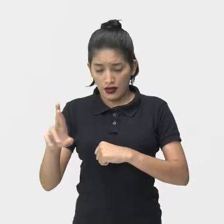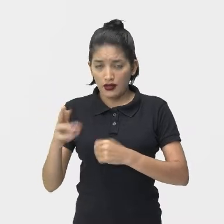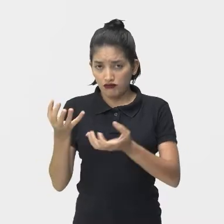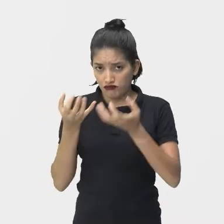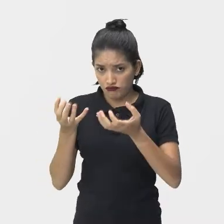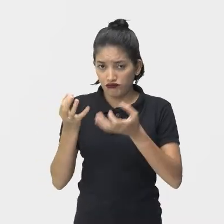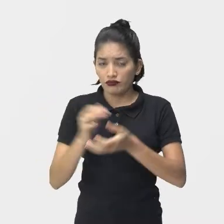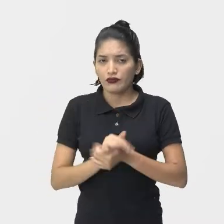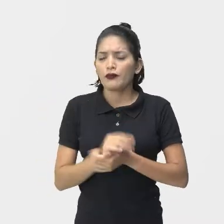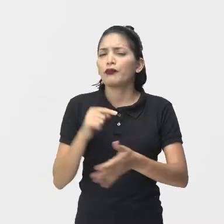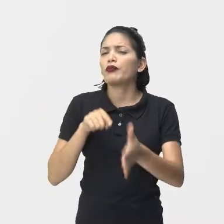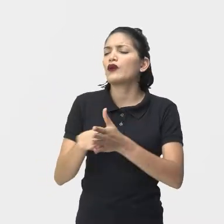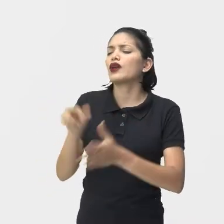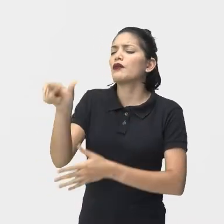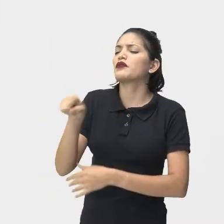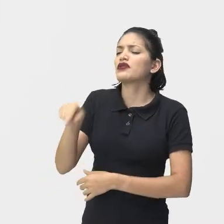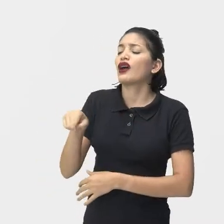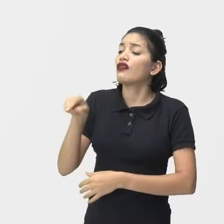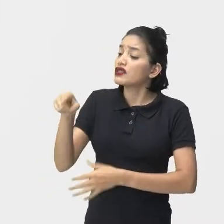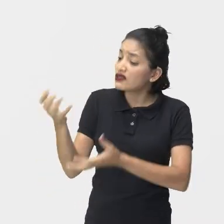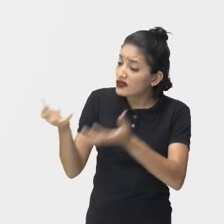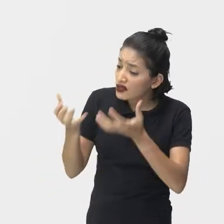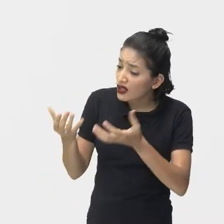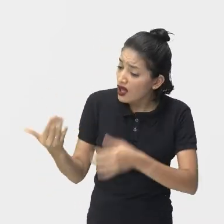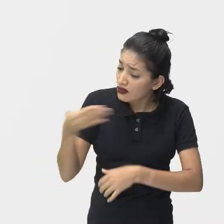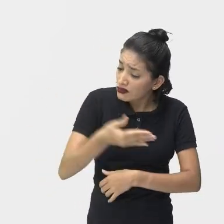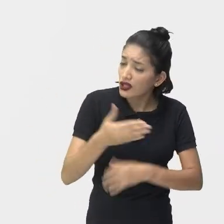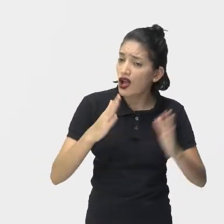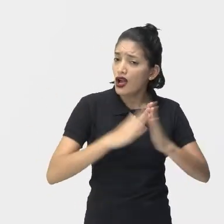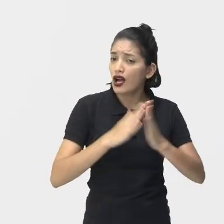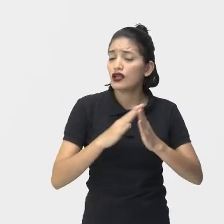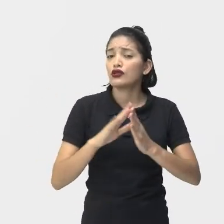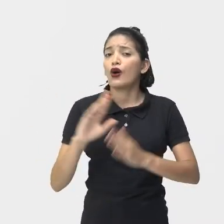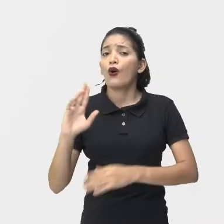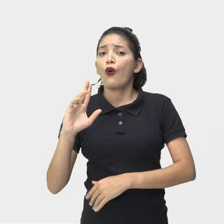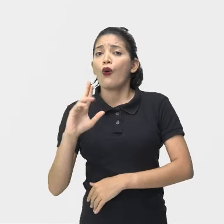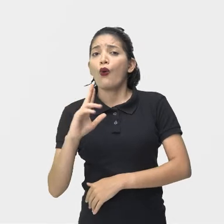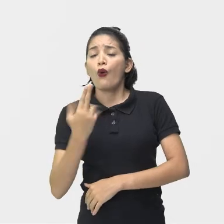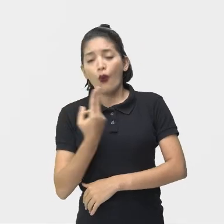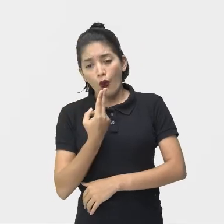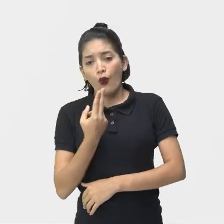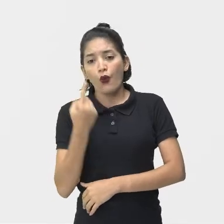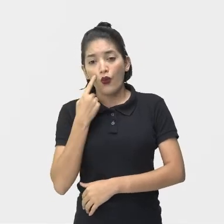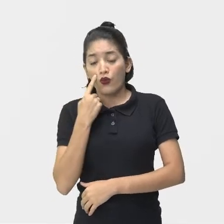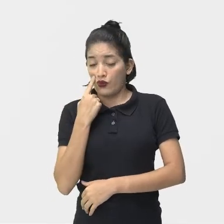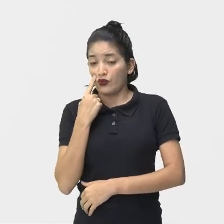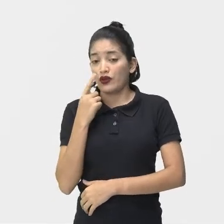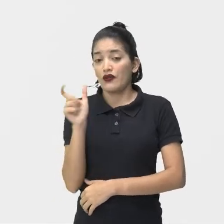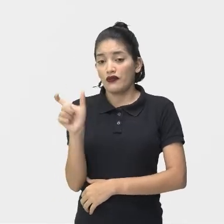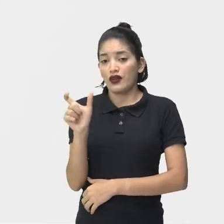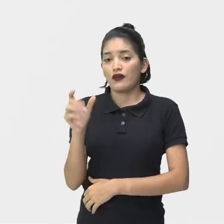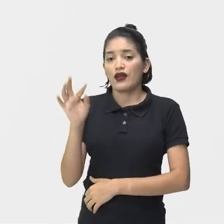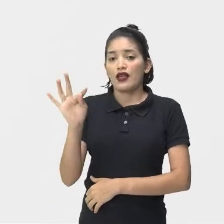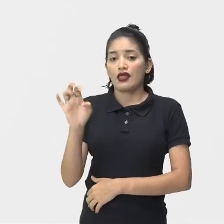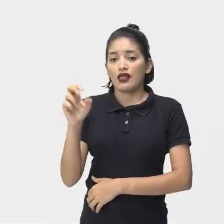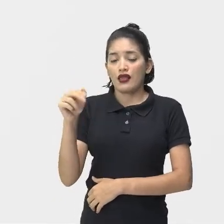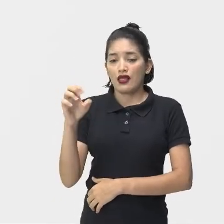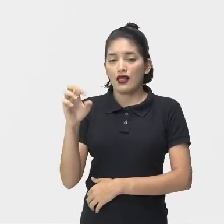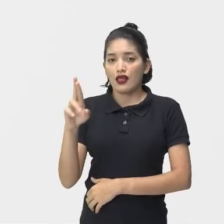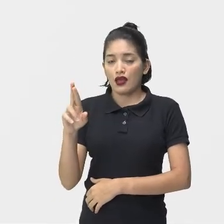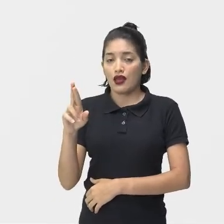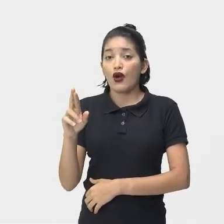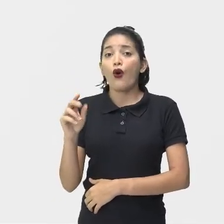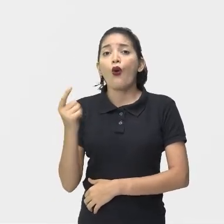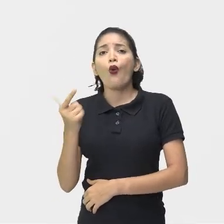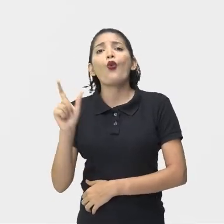pessoa, você quer vir à minha casa ou você terá? Aqui é o verbo tener.